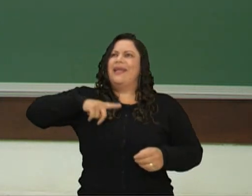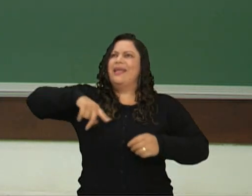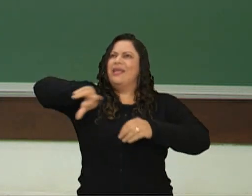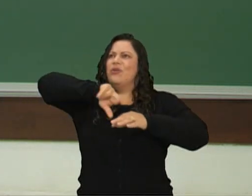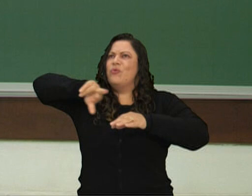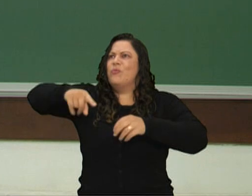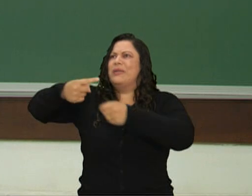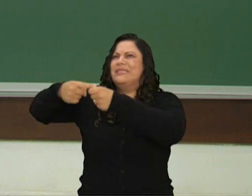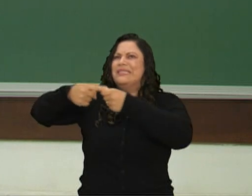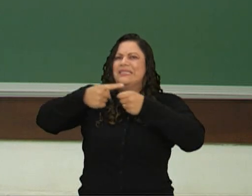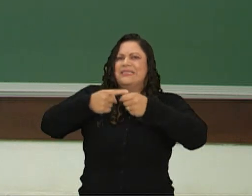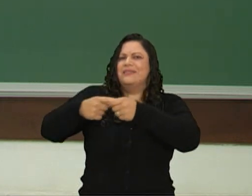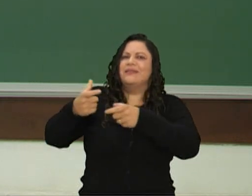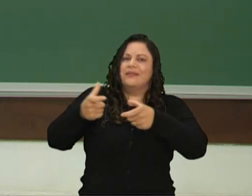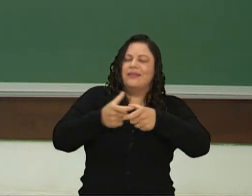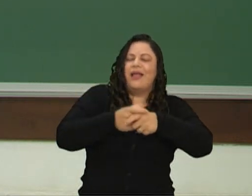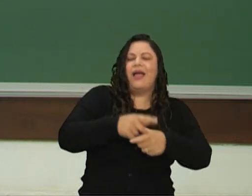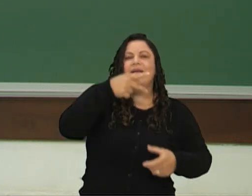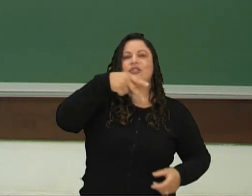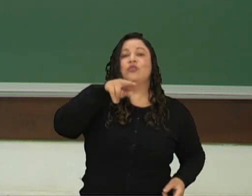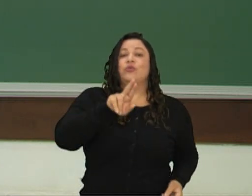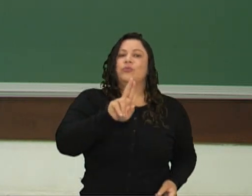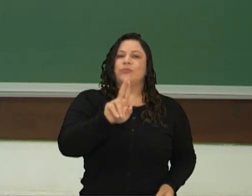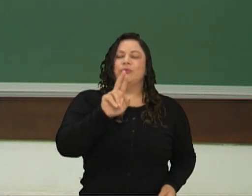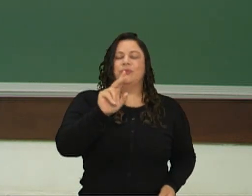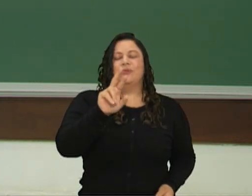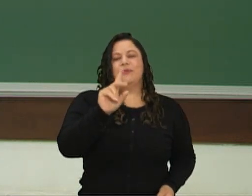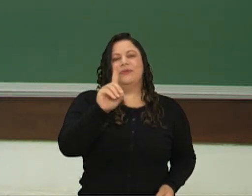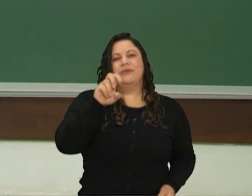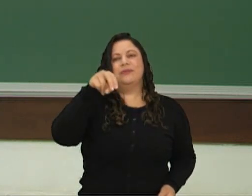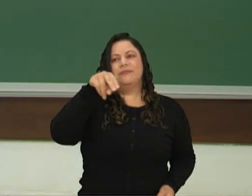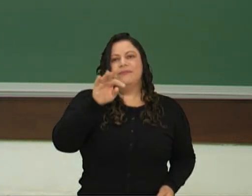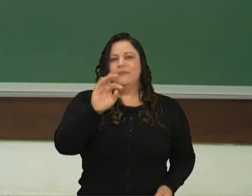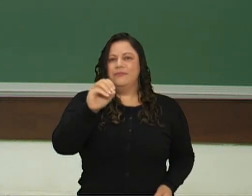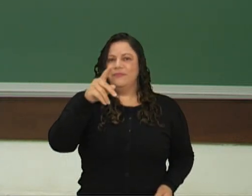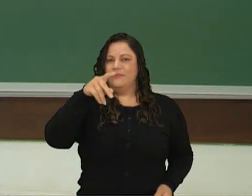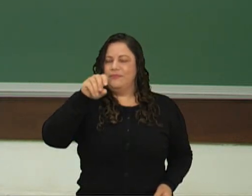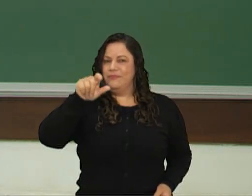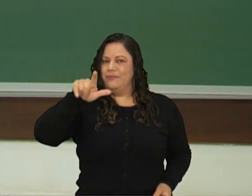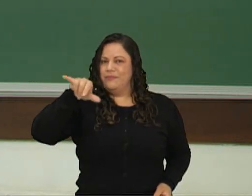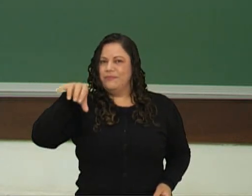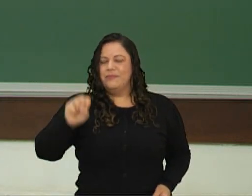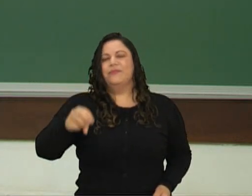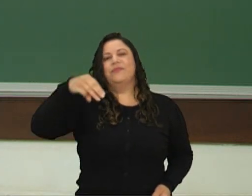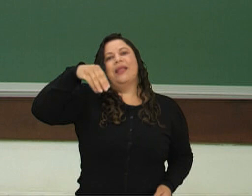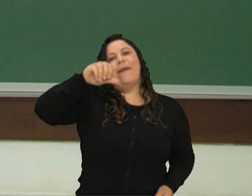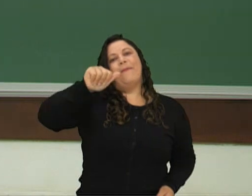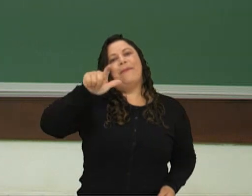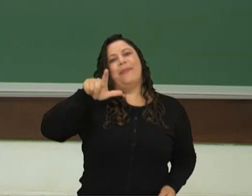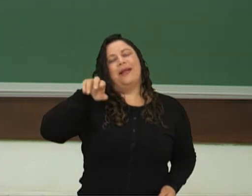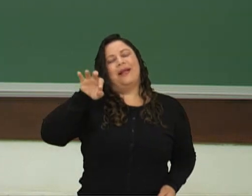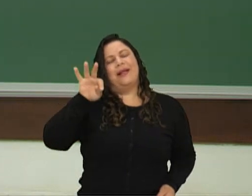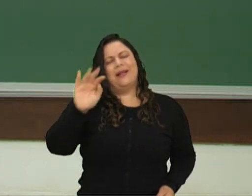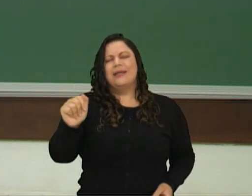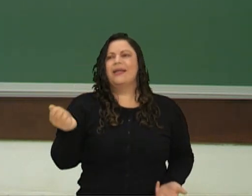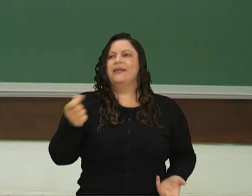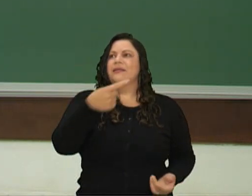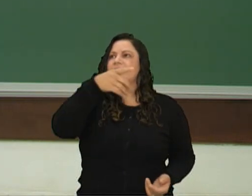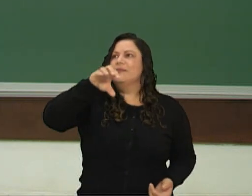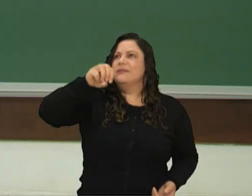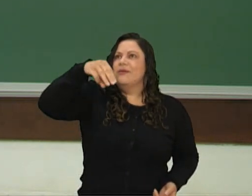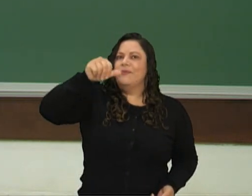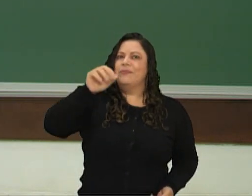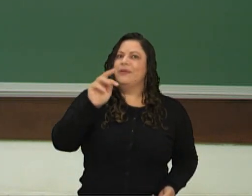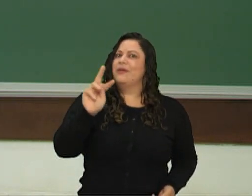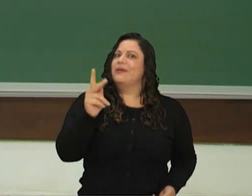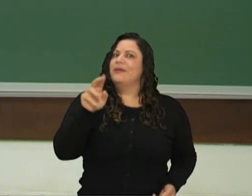Malé, Irati, são muitas as cidades, São Mateus do Sul, muitas cidades paranaenses,